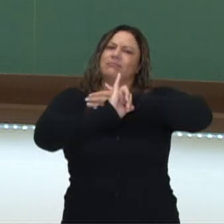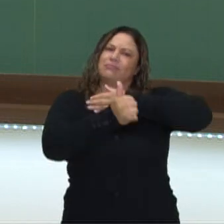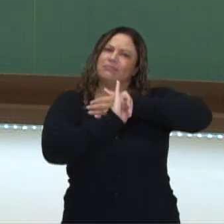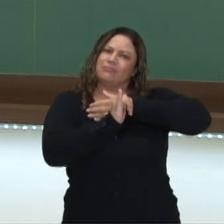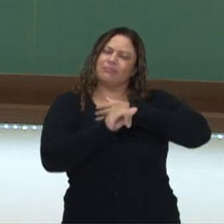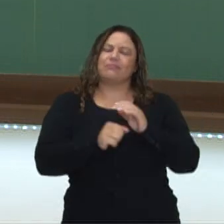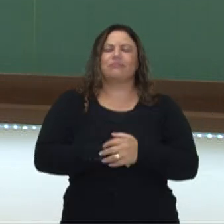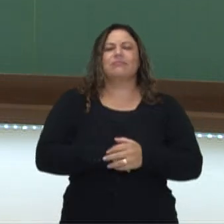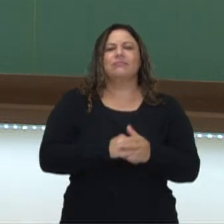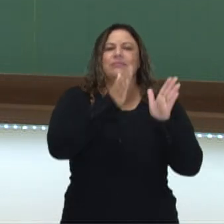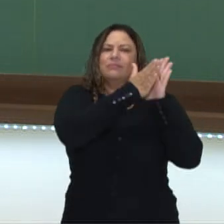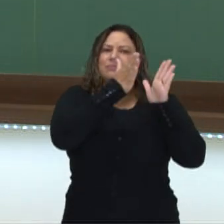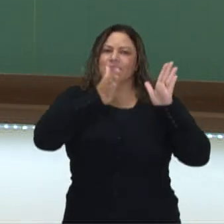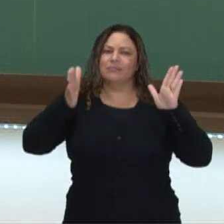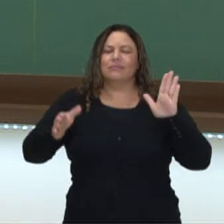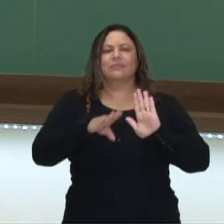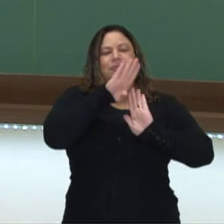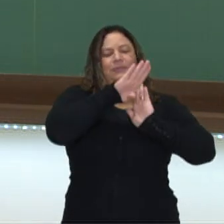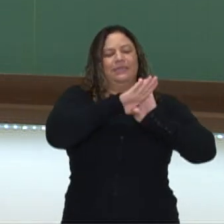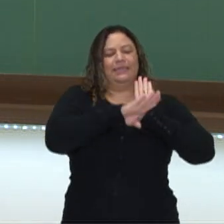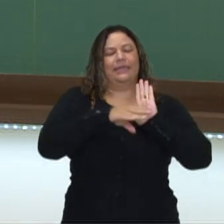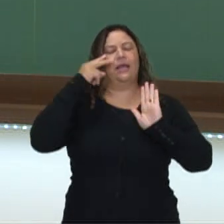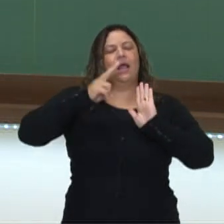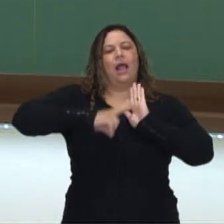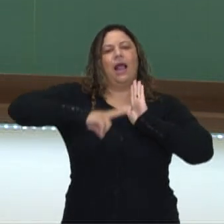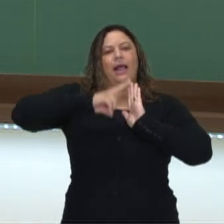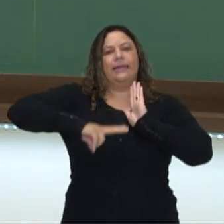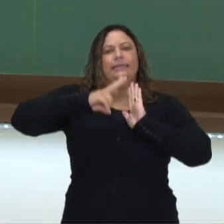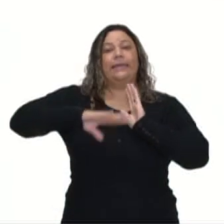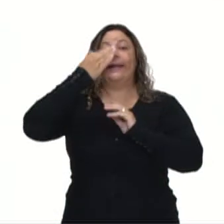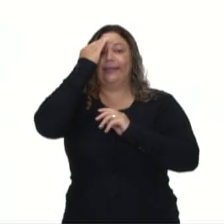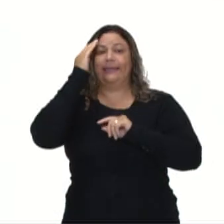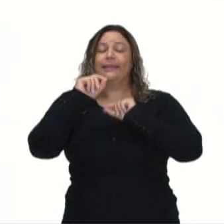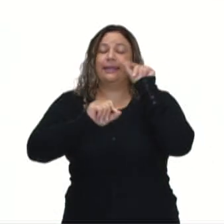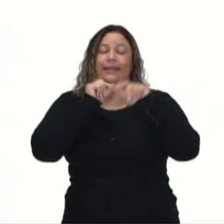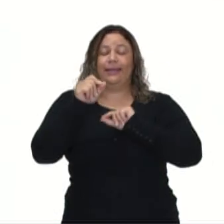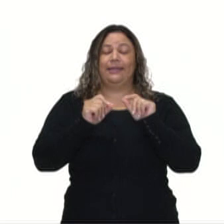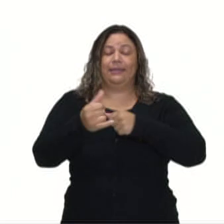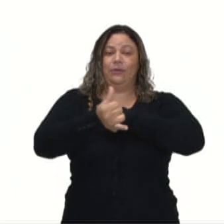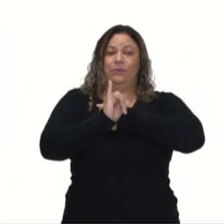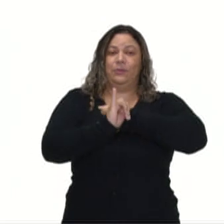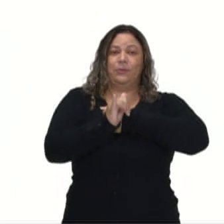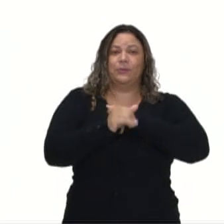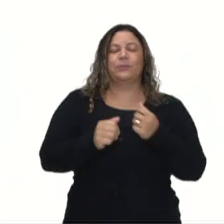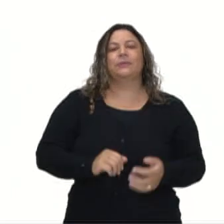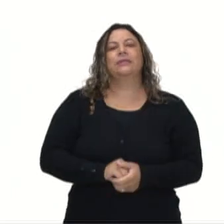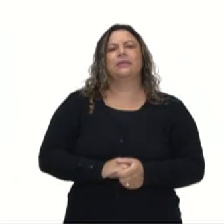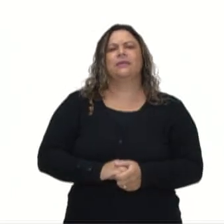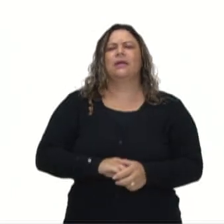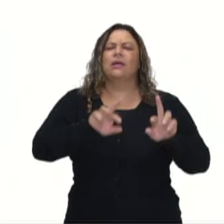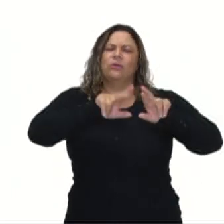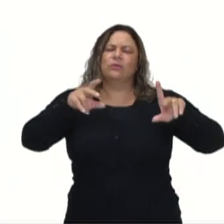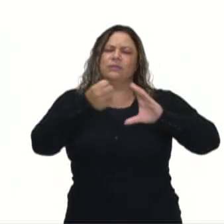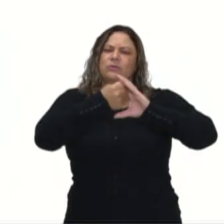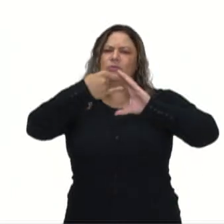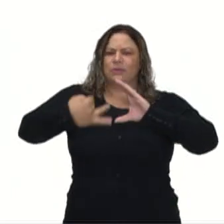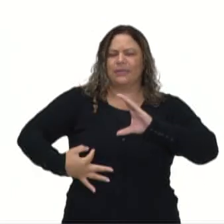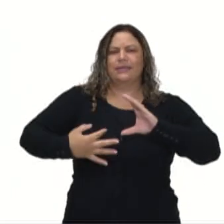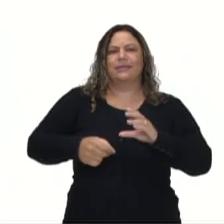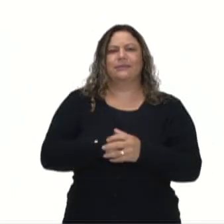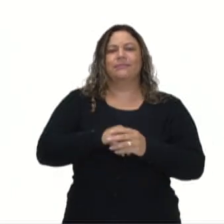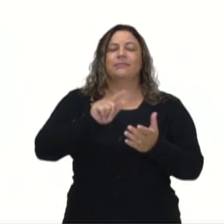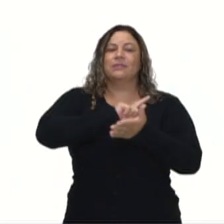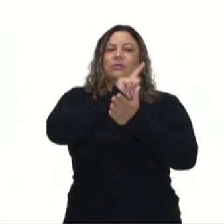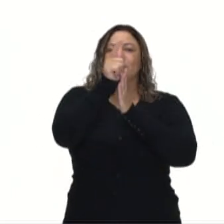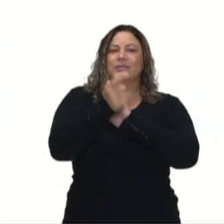em 3 movimentos. A gente vai ler e interpretar uma crônica, reconhecendo algumas características deste